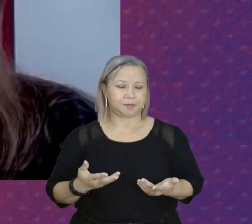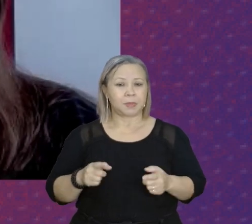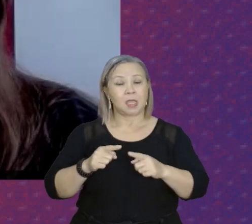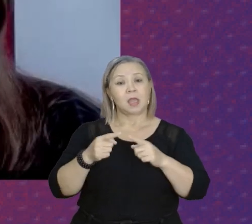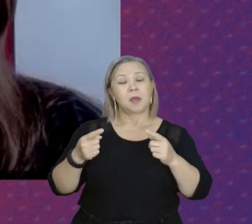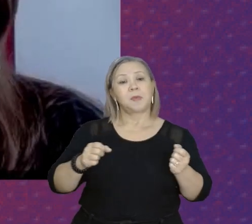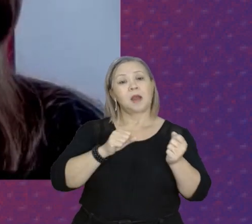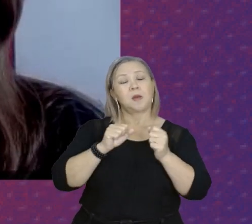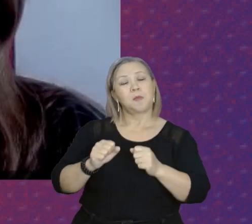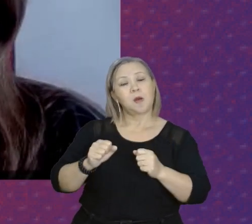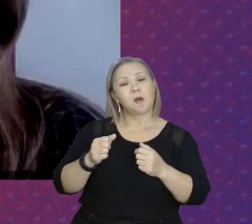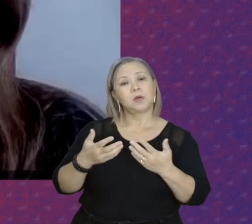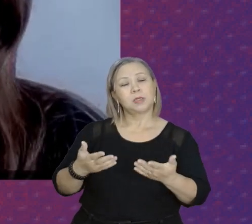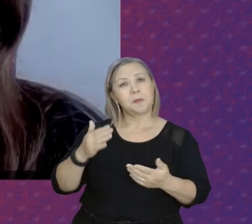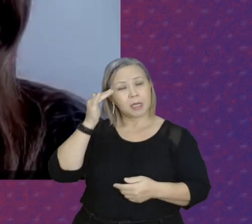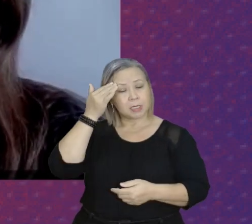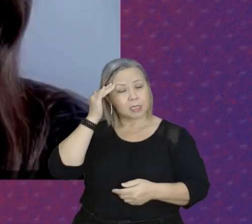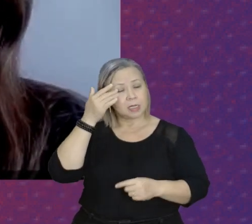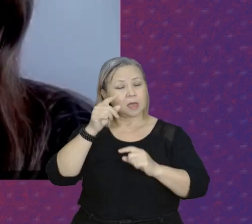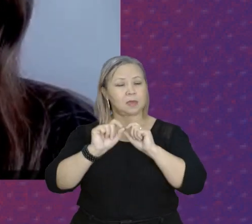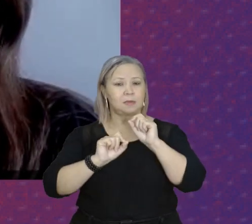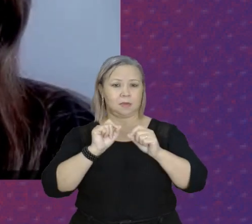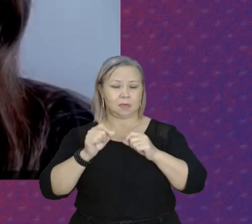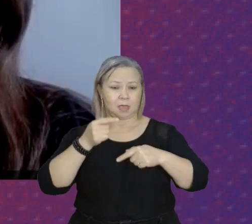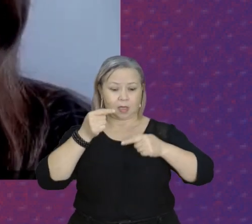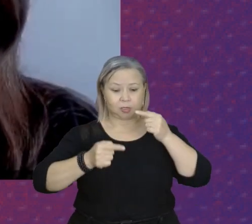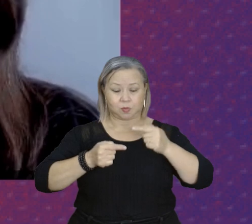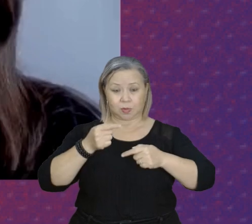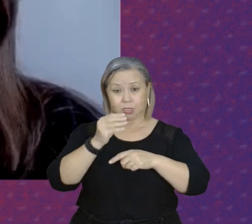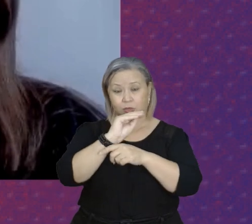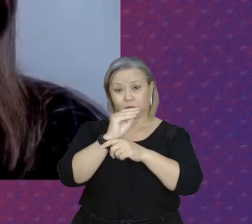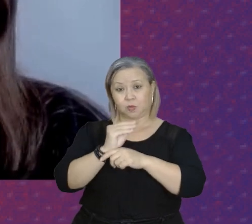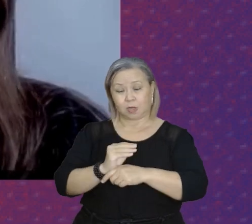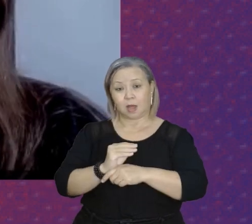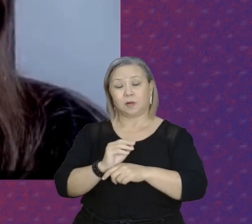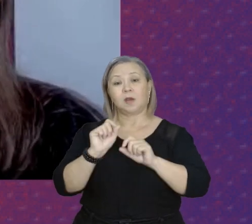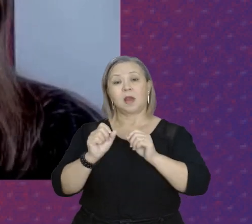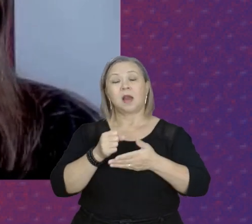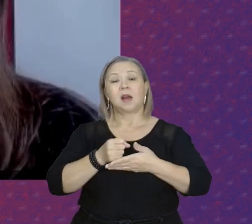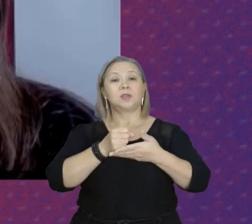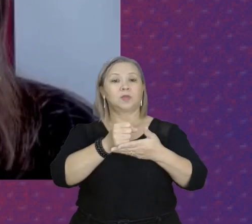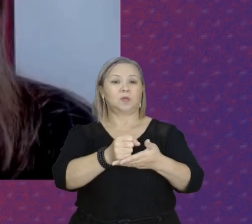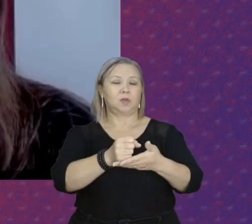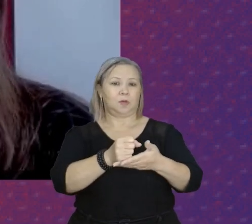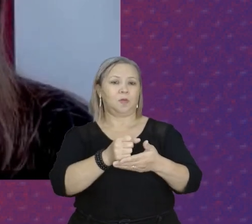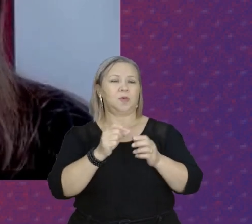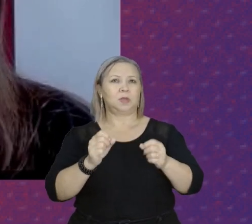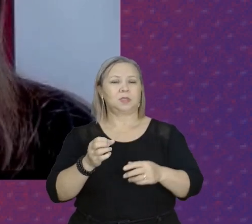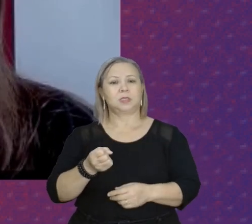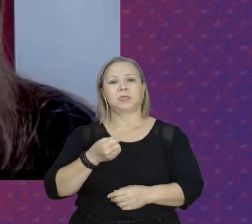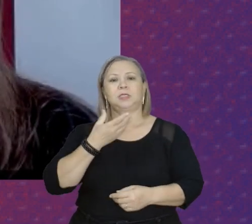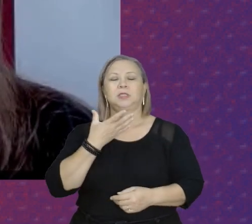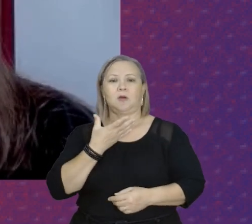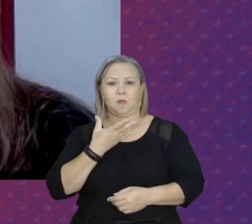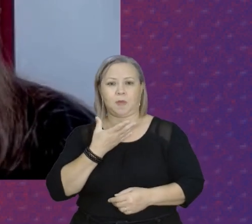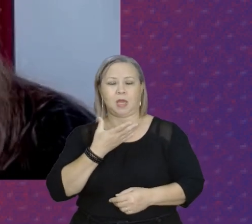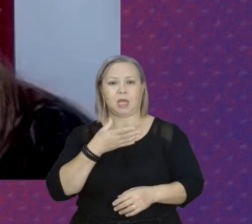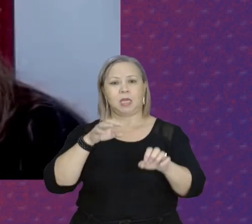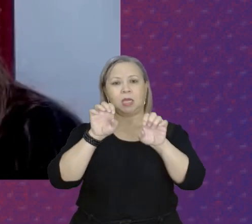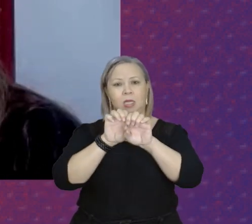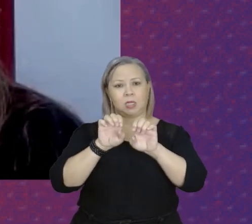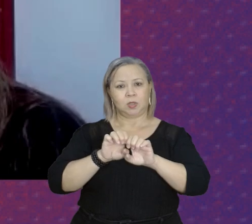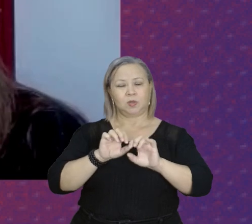pode também entender que as políticas de cuidado, elas acabam contribuindo, se elas são bem